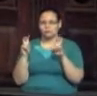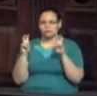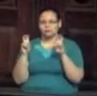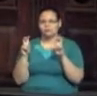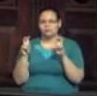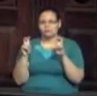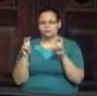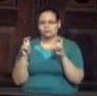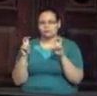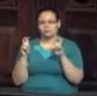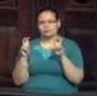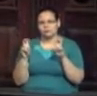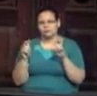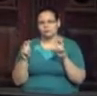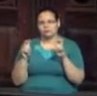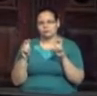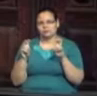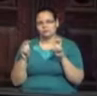pactuado